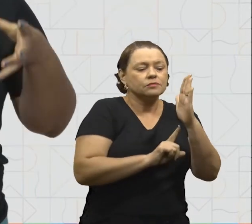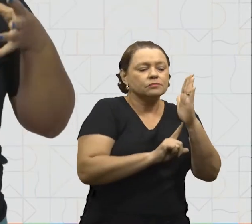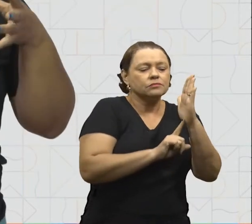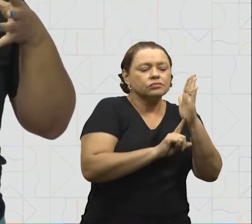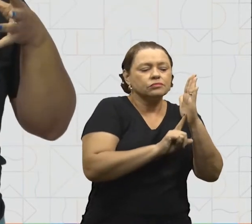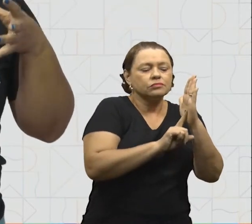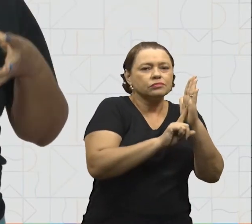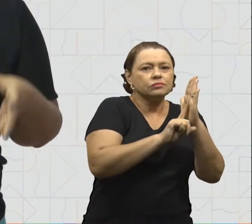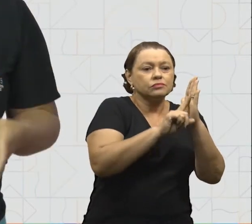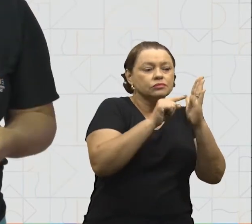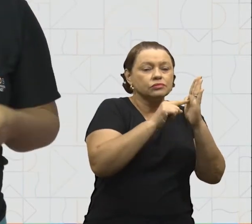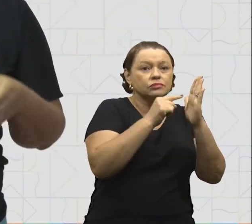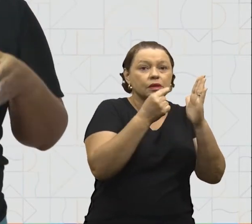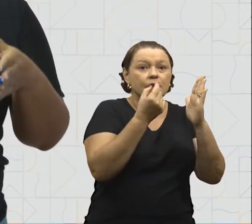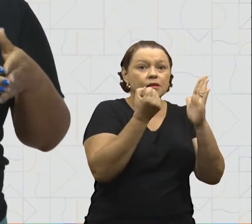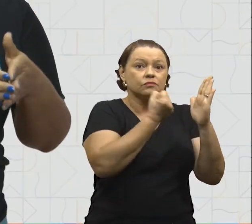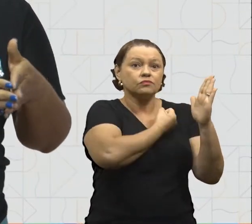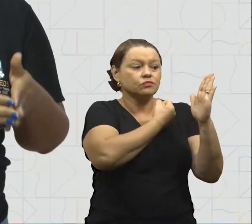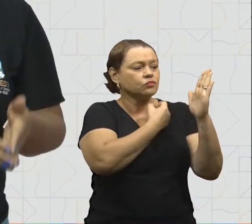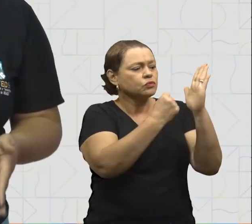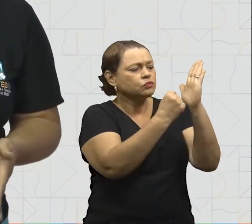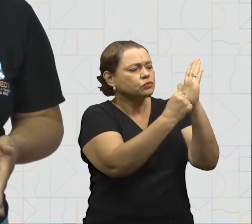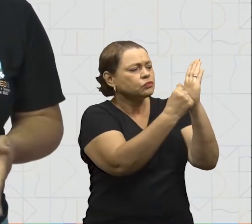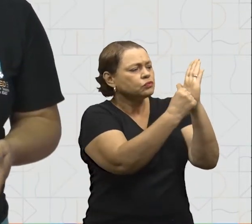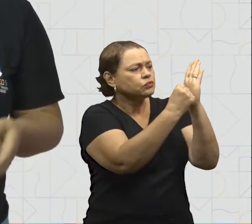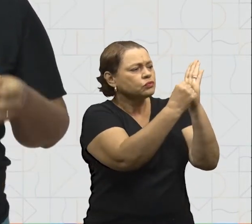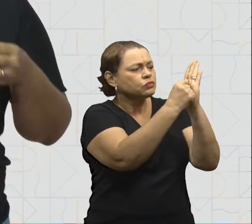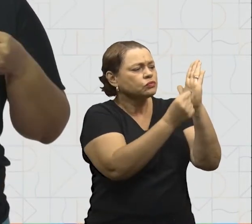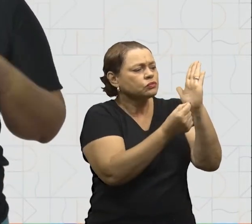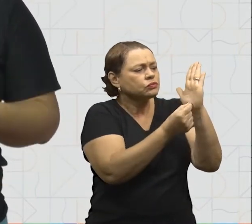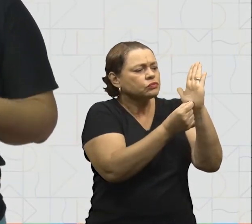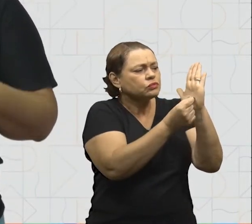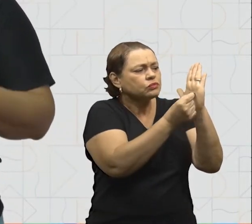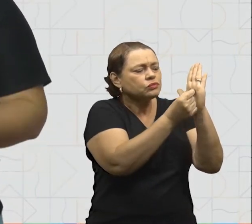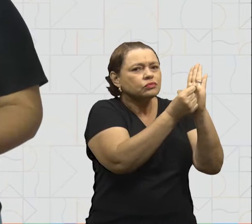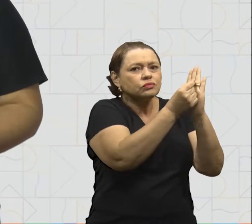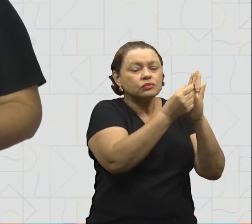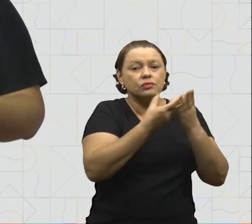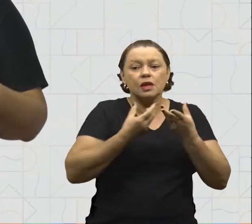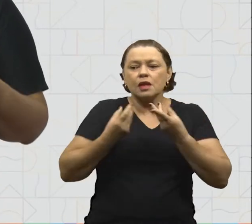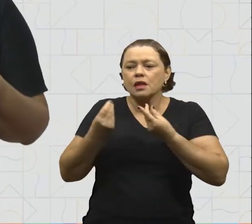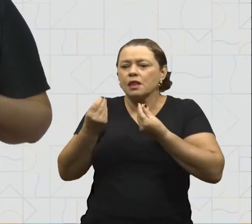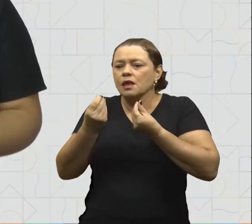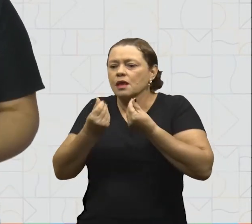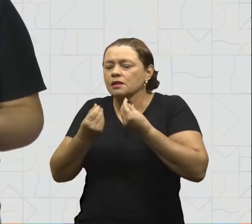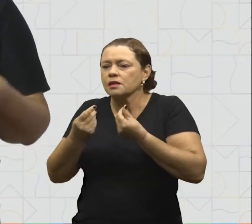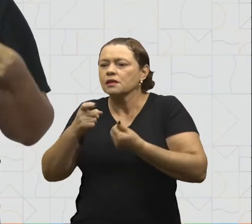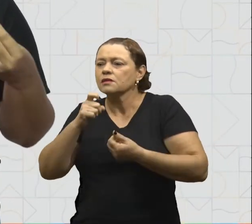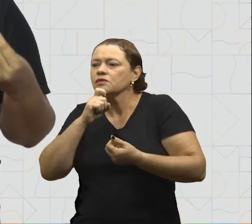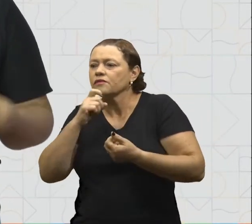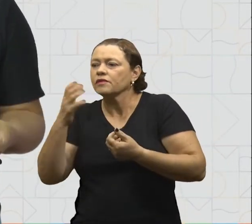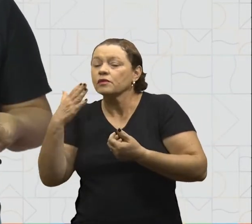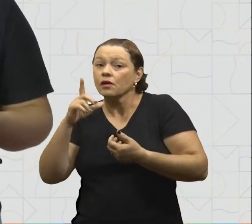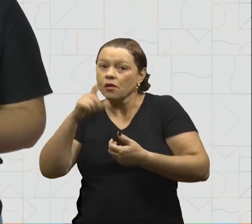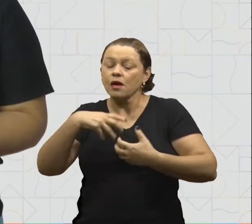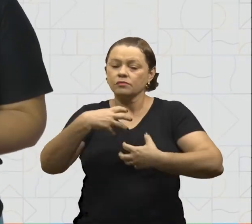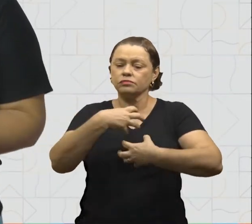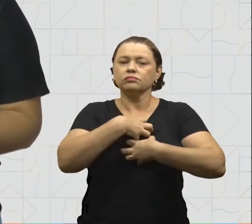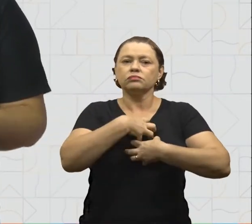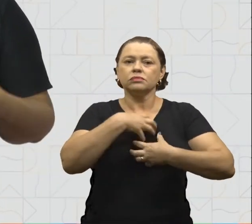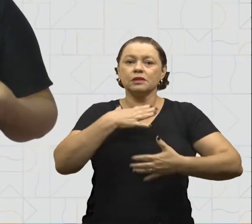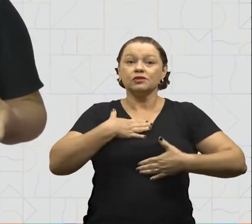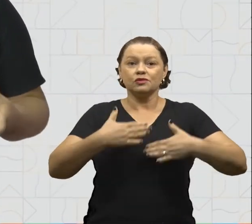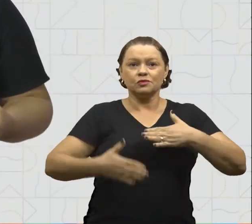Temperatura é o que é marcado no termômetro e sensação térmica é o que sentimos no nosso